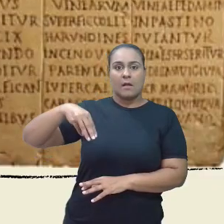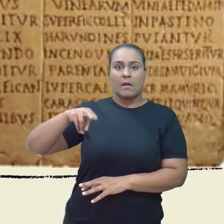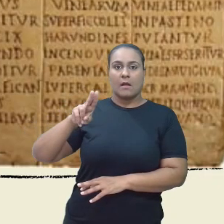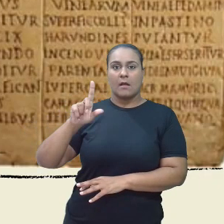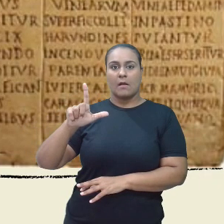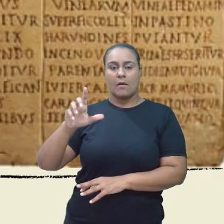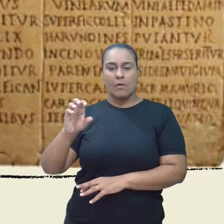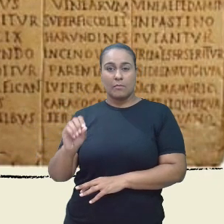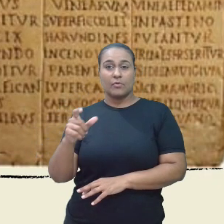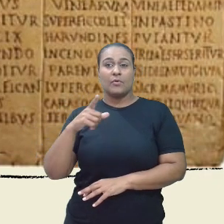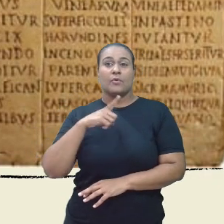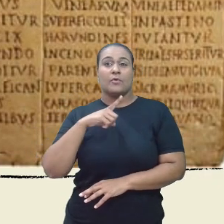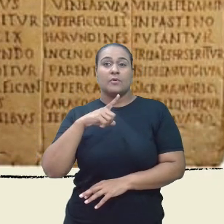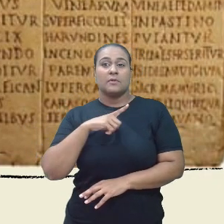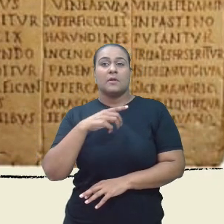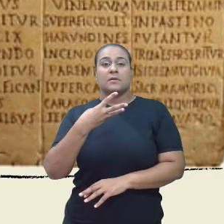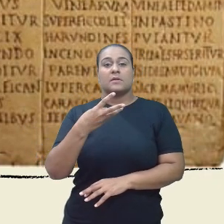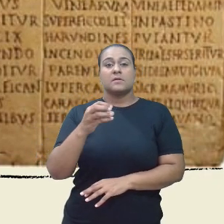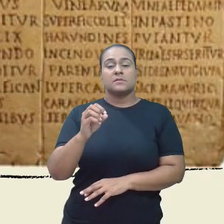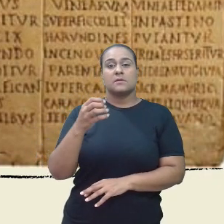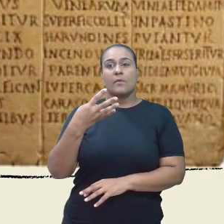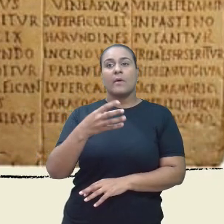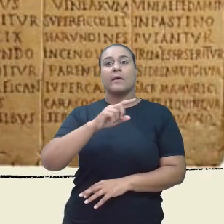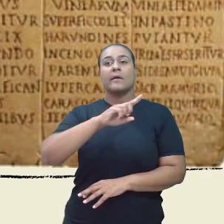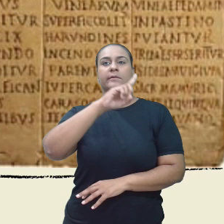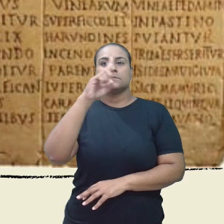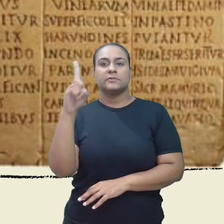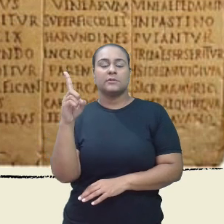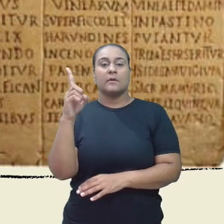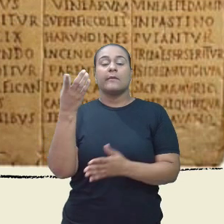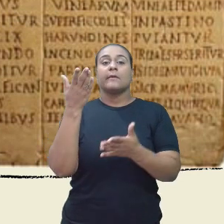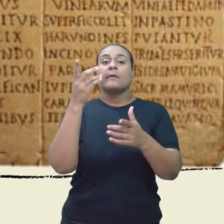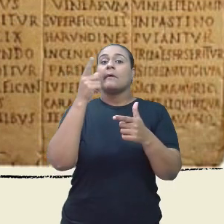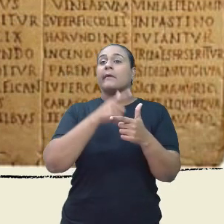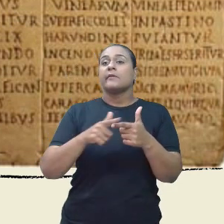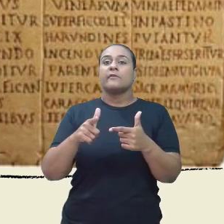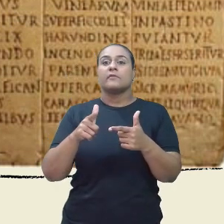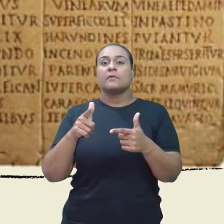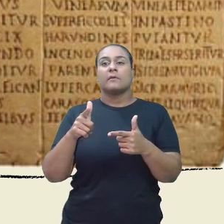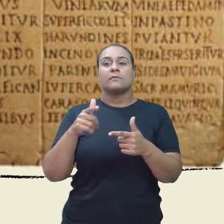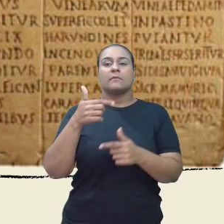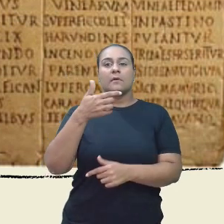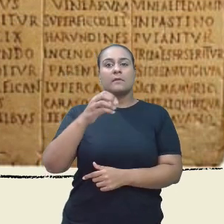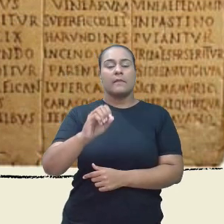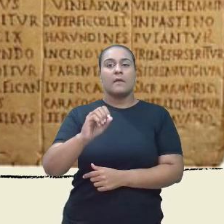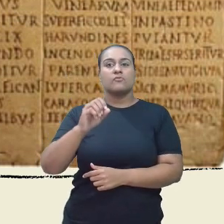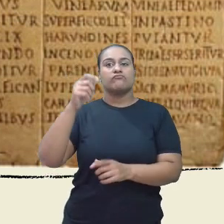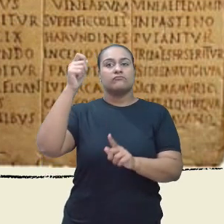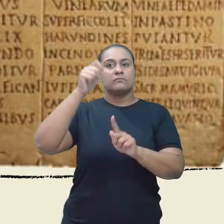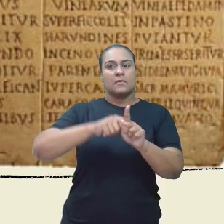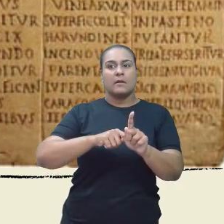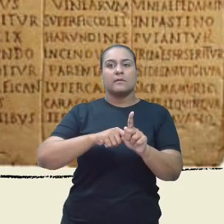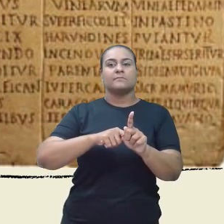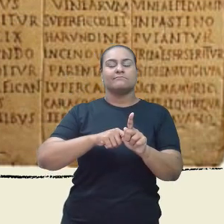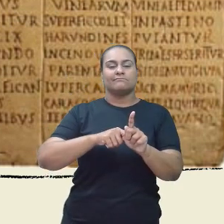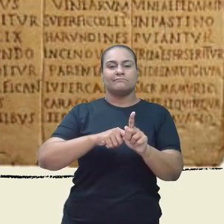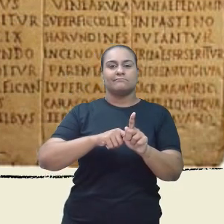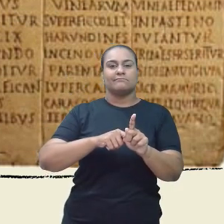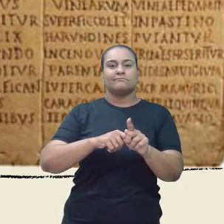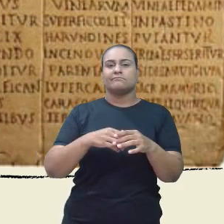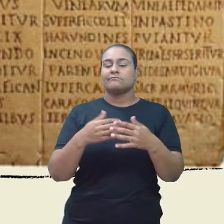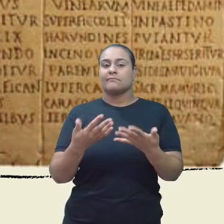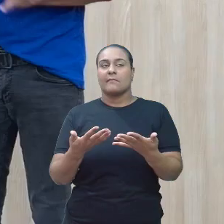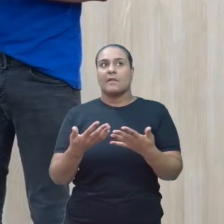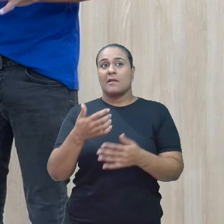dias, dividido em 10 meses, e não se sabe ao certo como era o acerto dos 61 dias restantes dos meses.